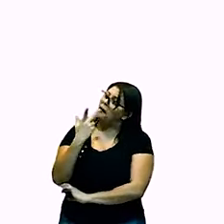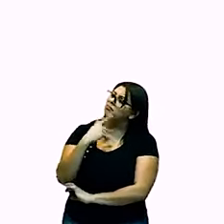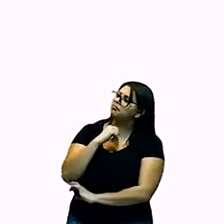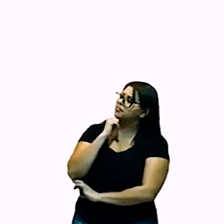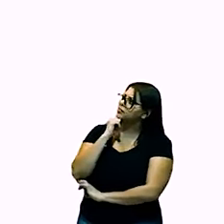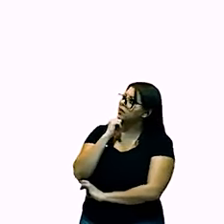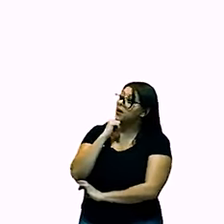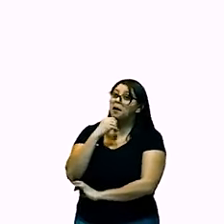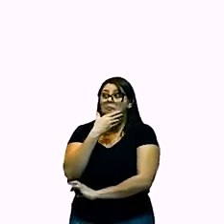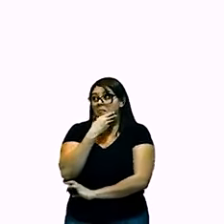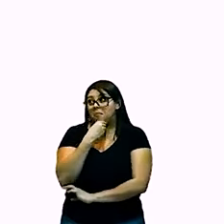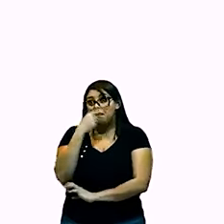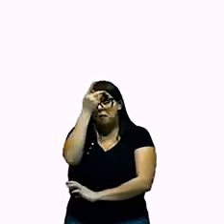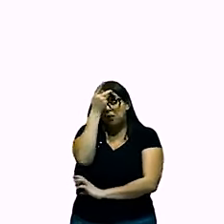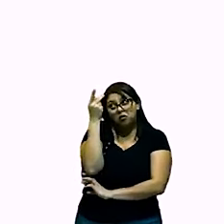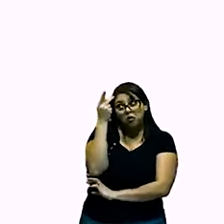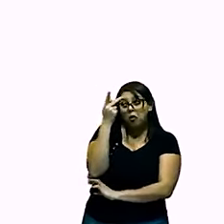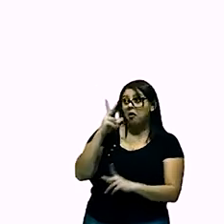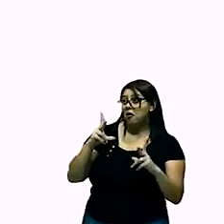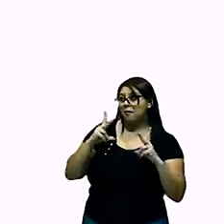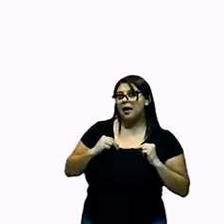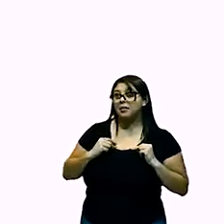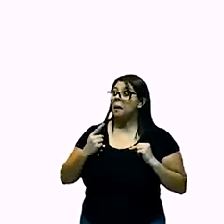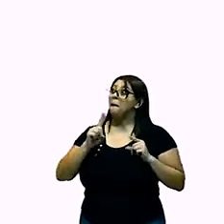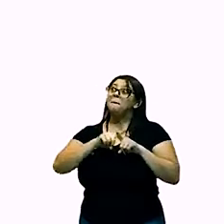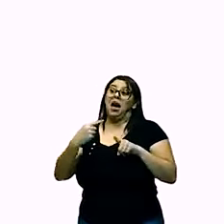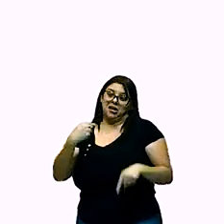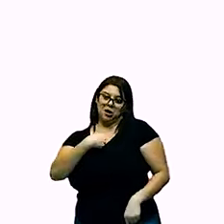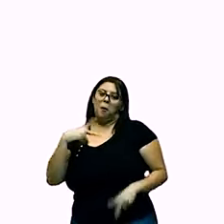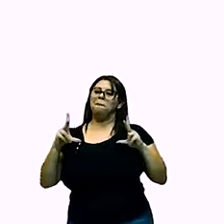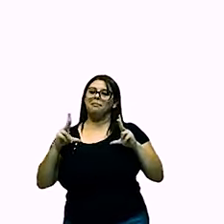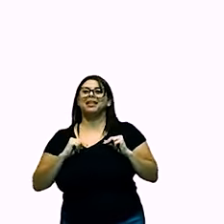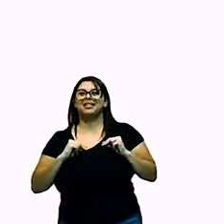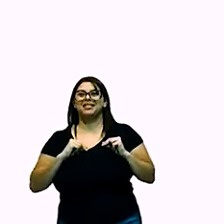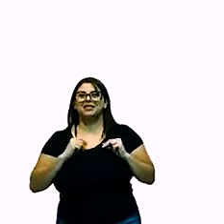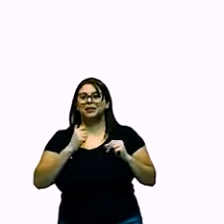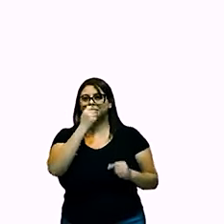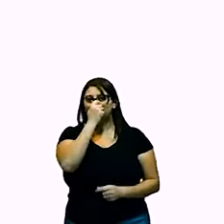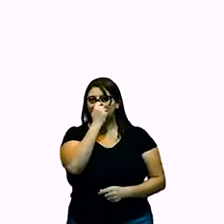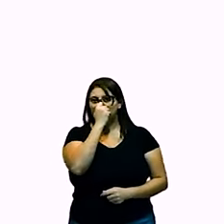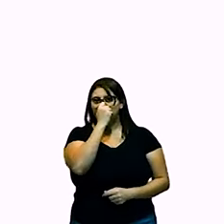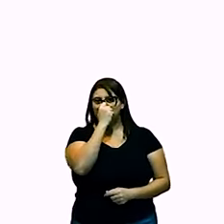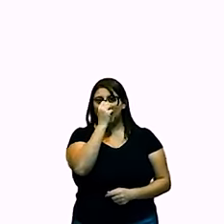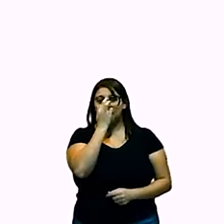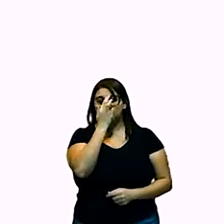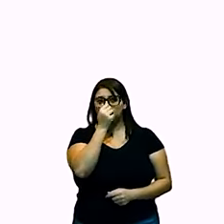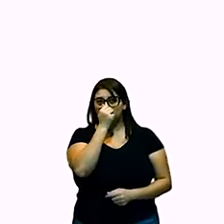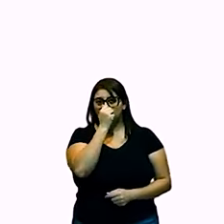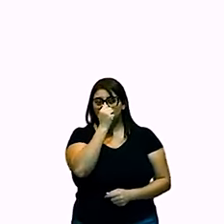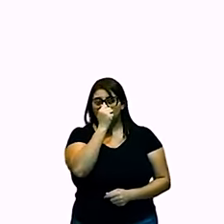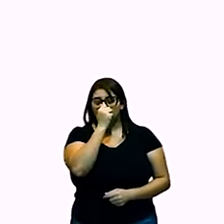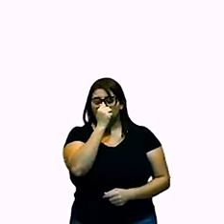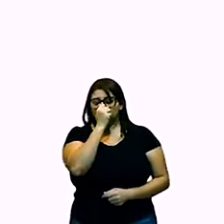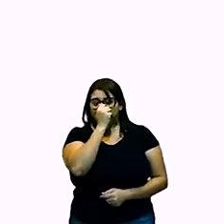gente que não merece, mas eu acho que a gente merece. Por exemplo, tem gente mal nesse mundo, mas